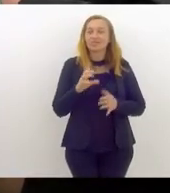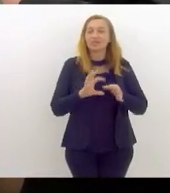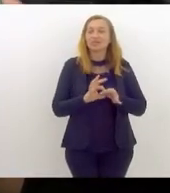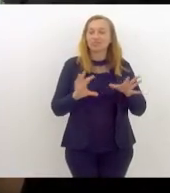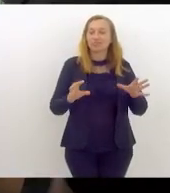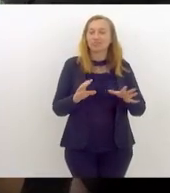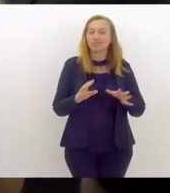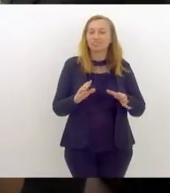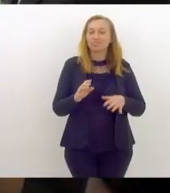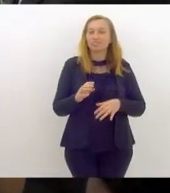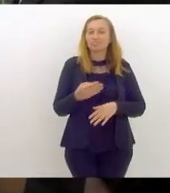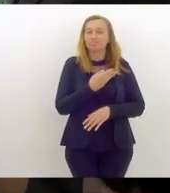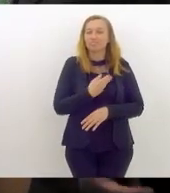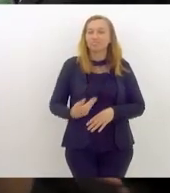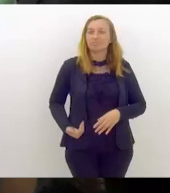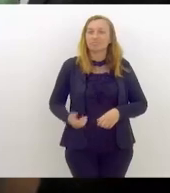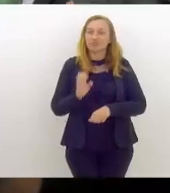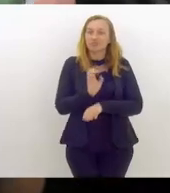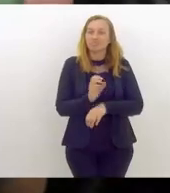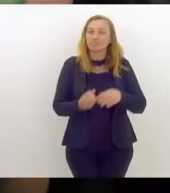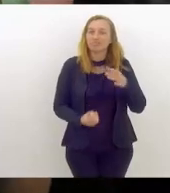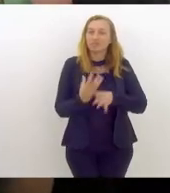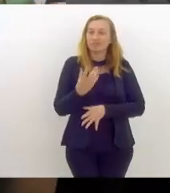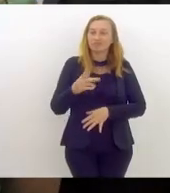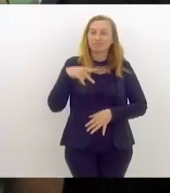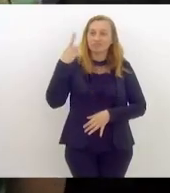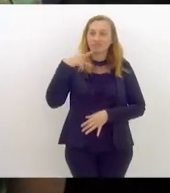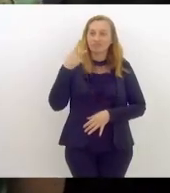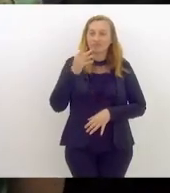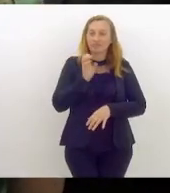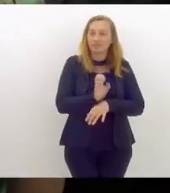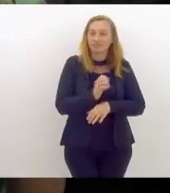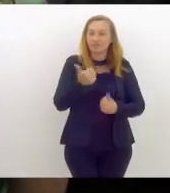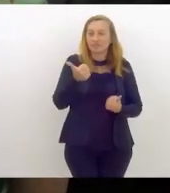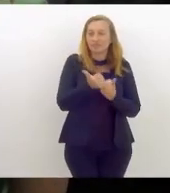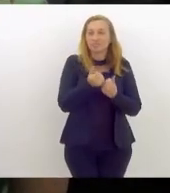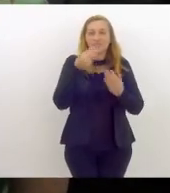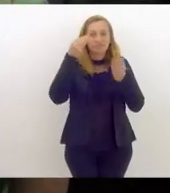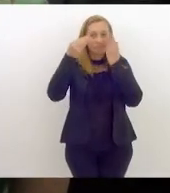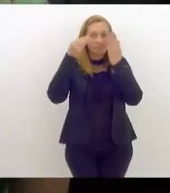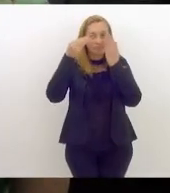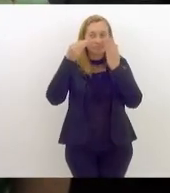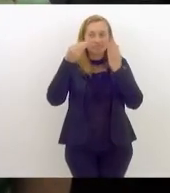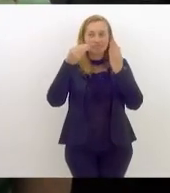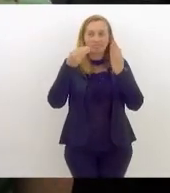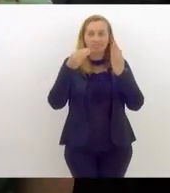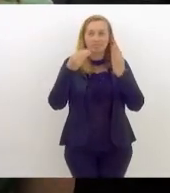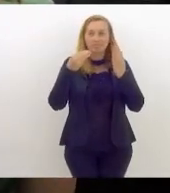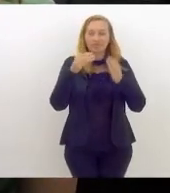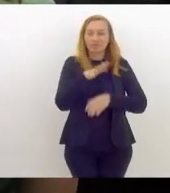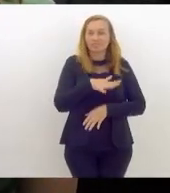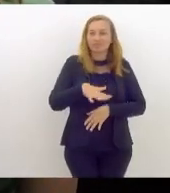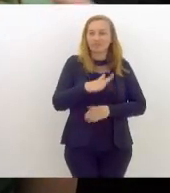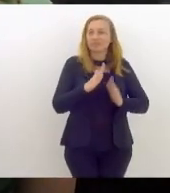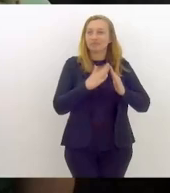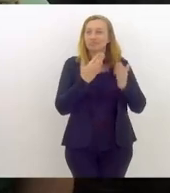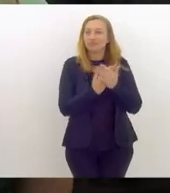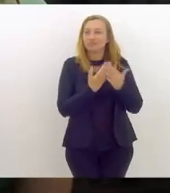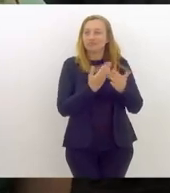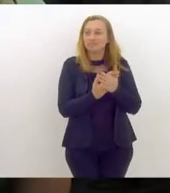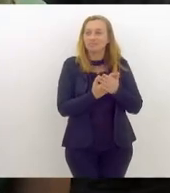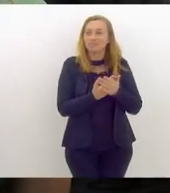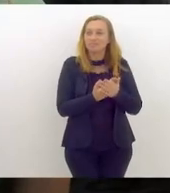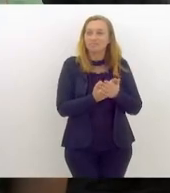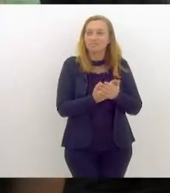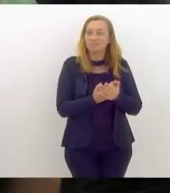Autoriza o governo do Estado a criar política estadual de apoio psicossocial das unidades escolares da rede estadual